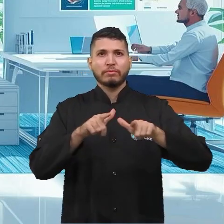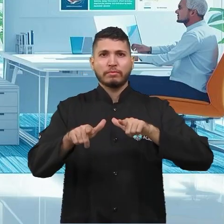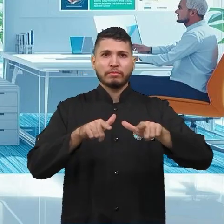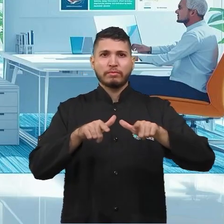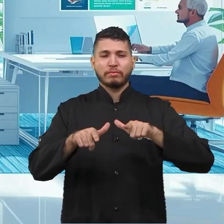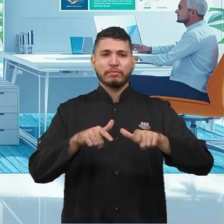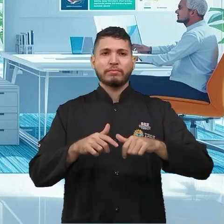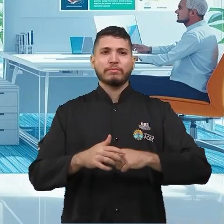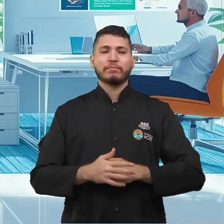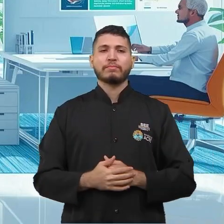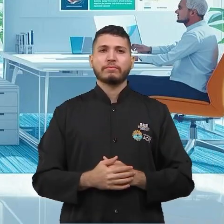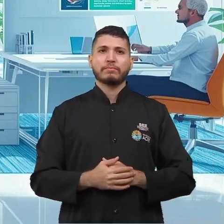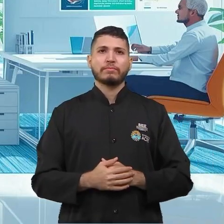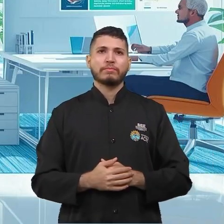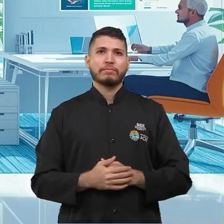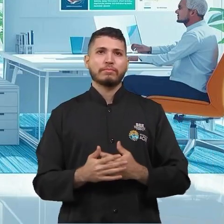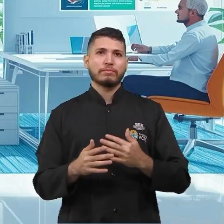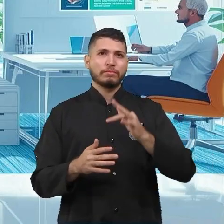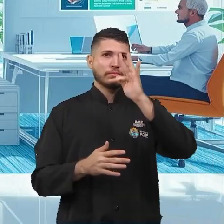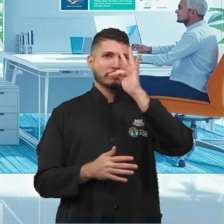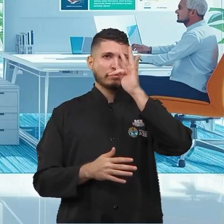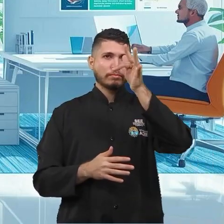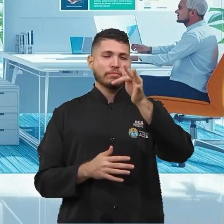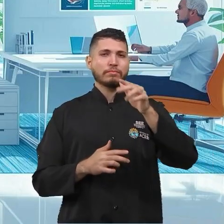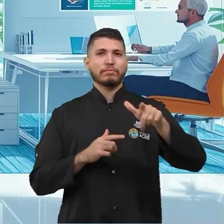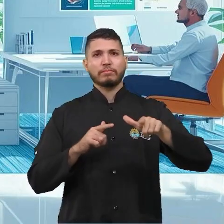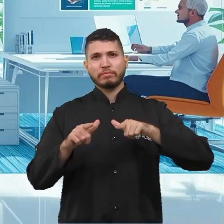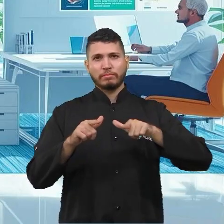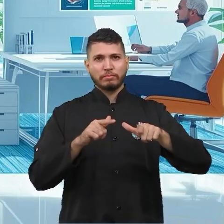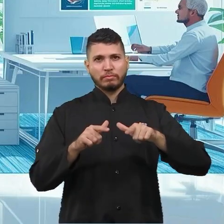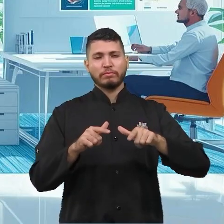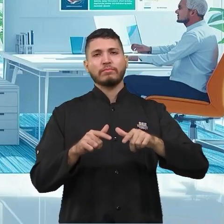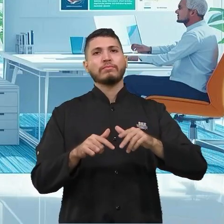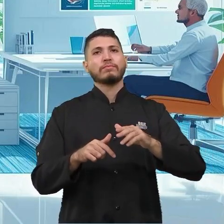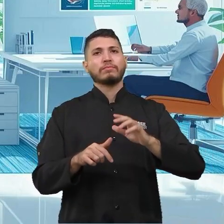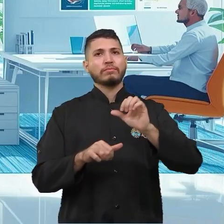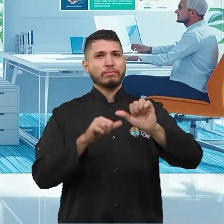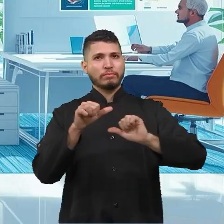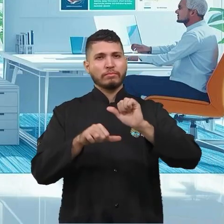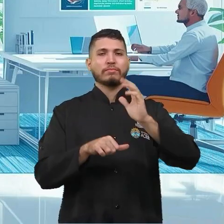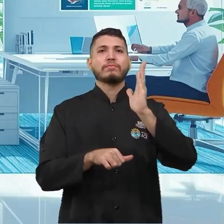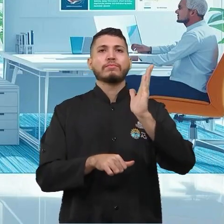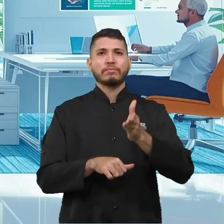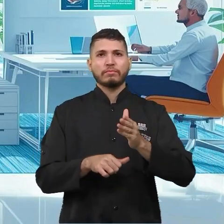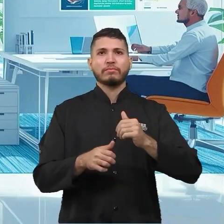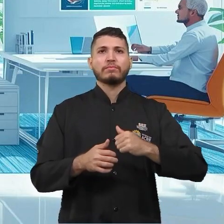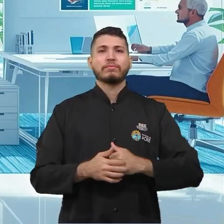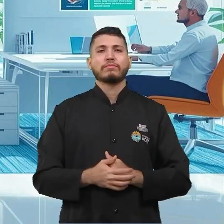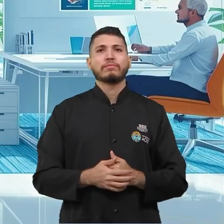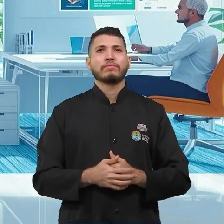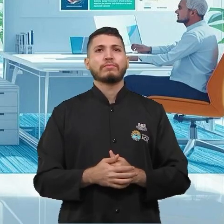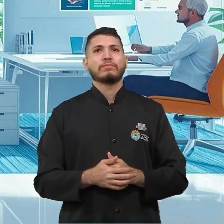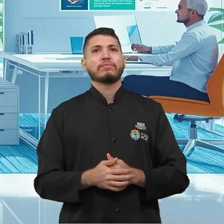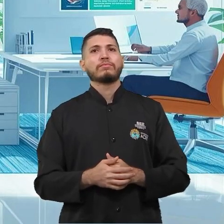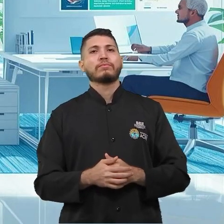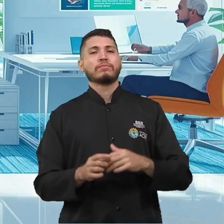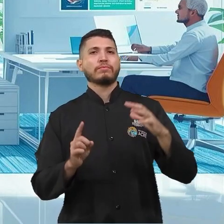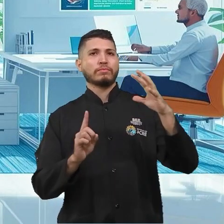interessante diz o texto. O futuro do trabalho já está em transformação, impulsionado por